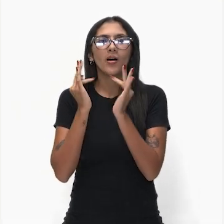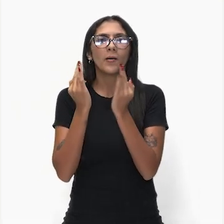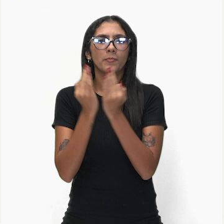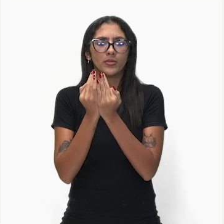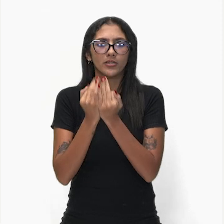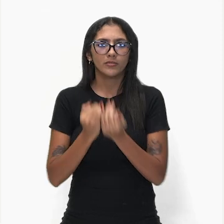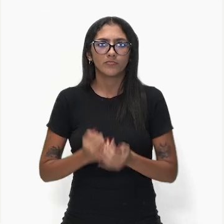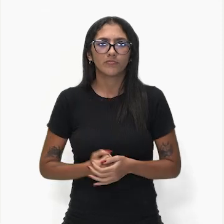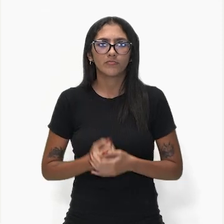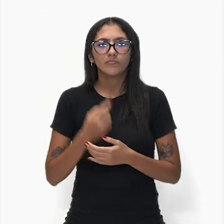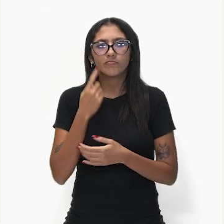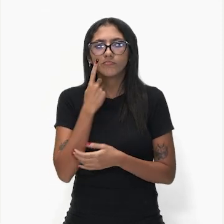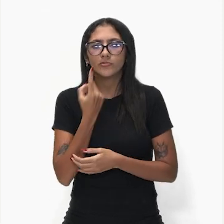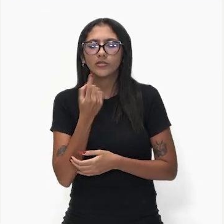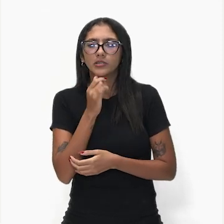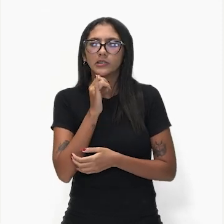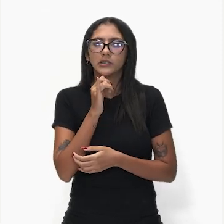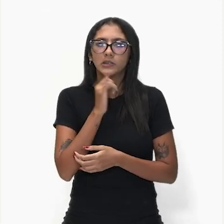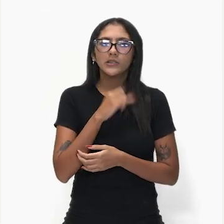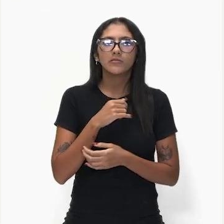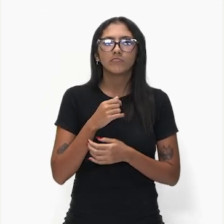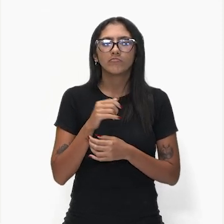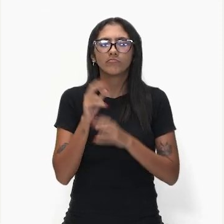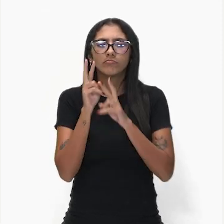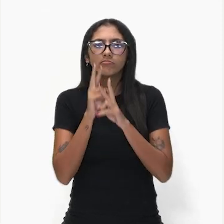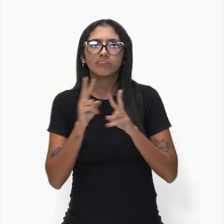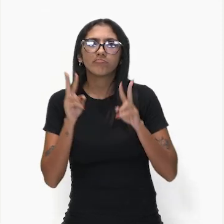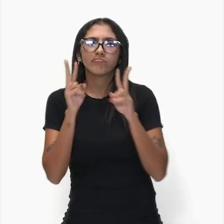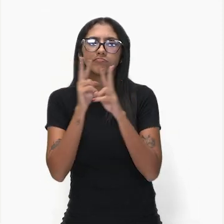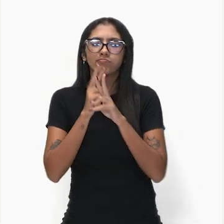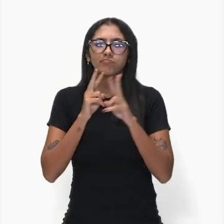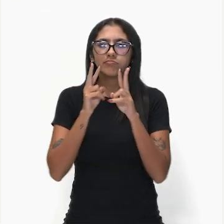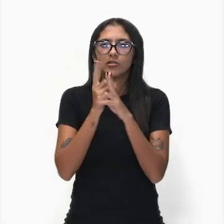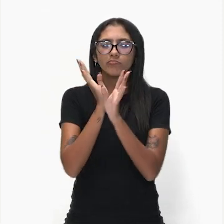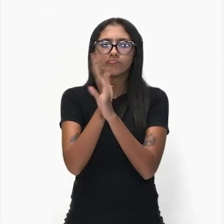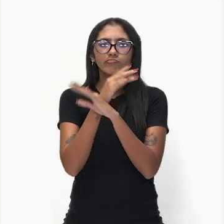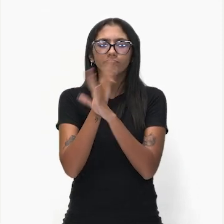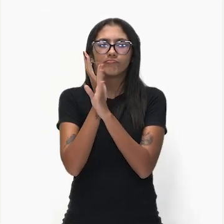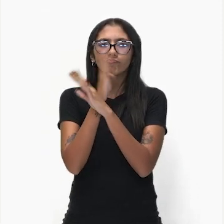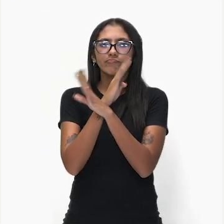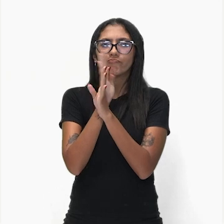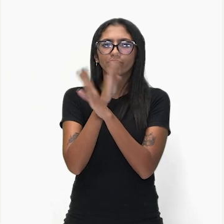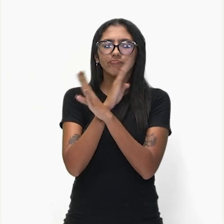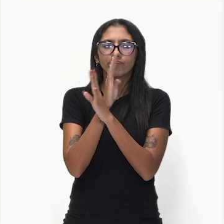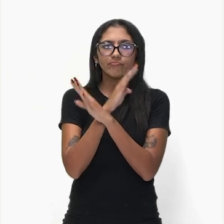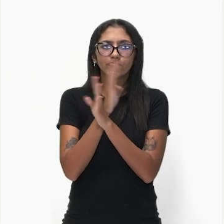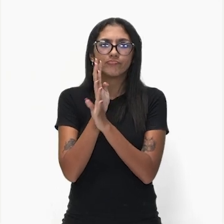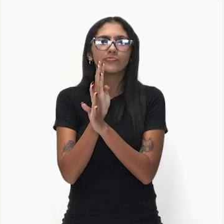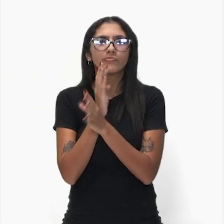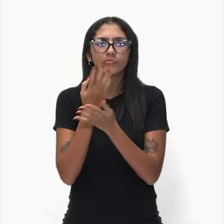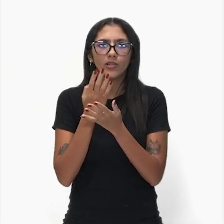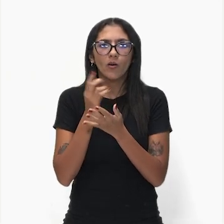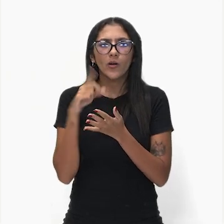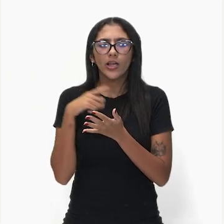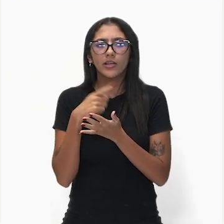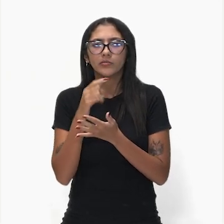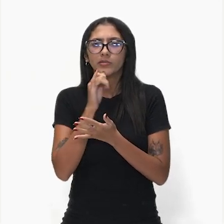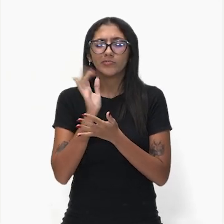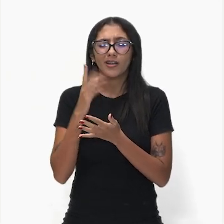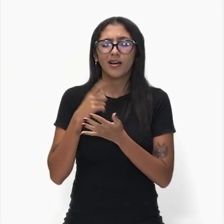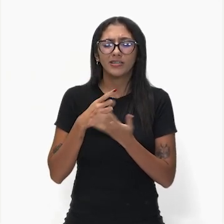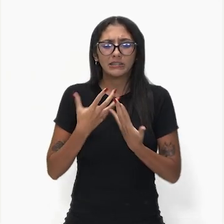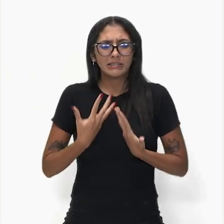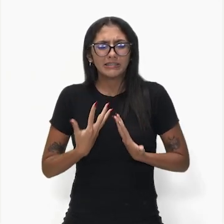o olhar vago, os braços cruzados, olha só como eles estavam. Isso mostra para a gente que eles estavam já